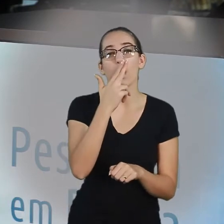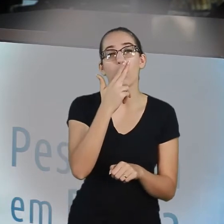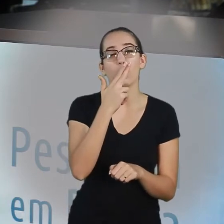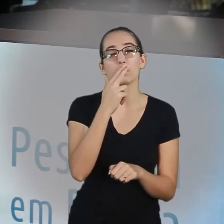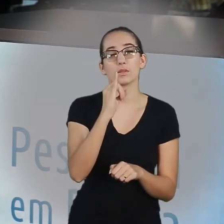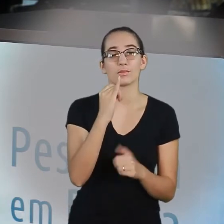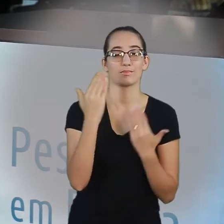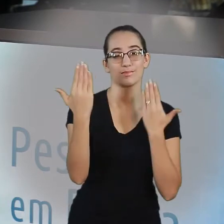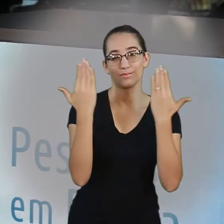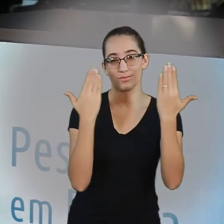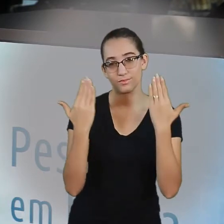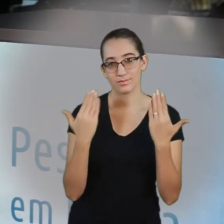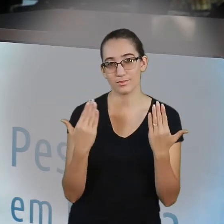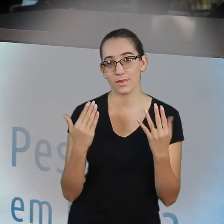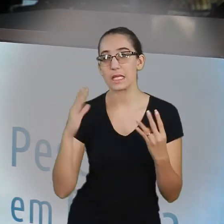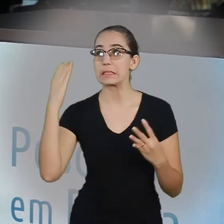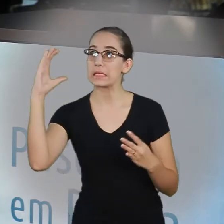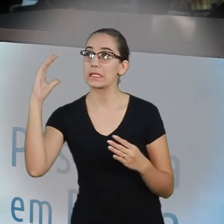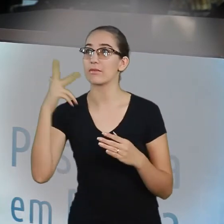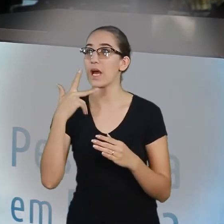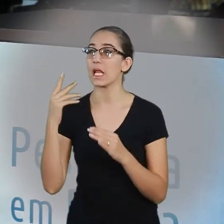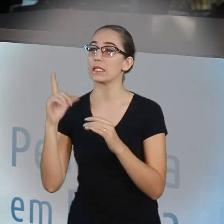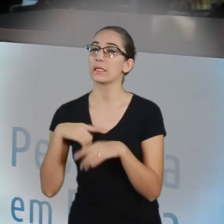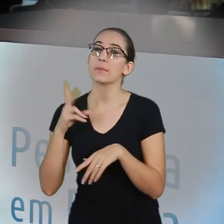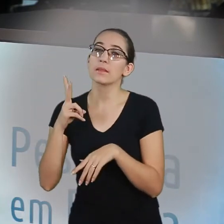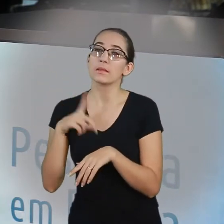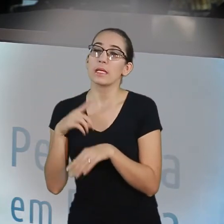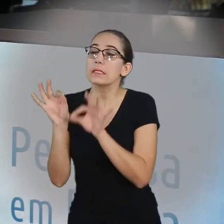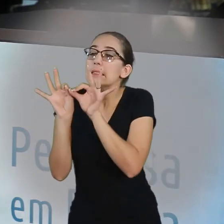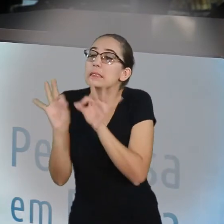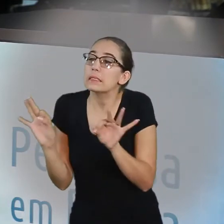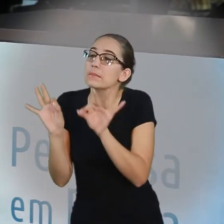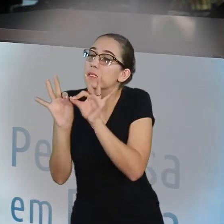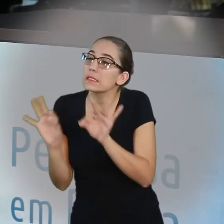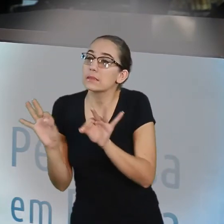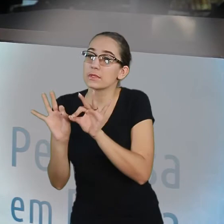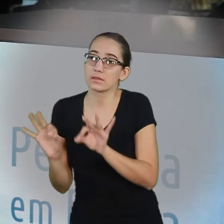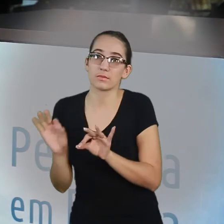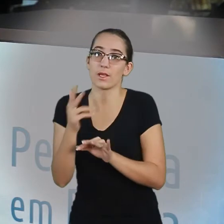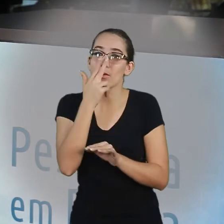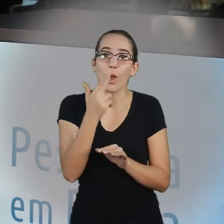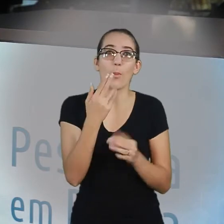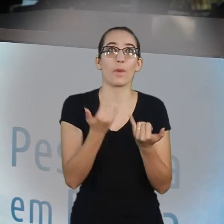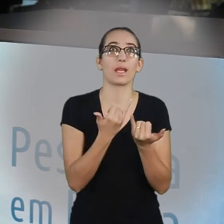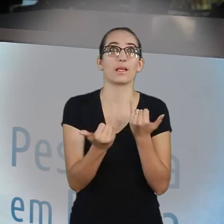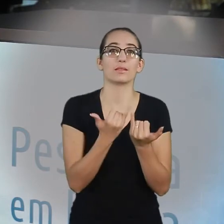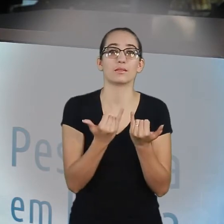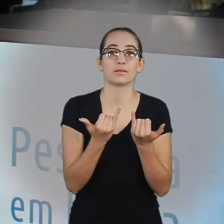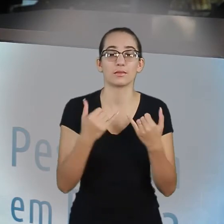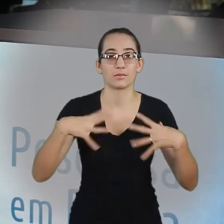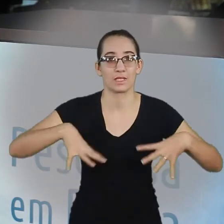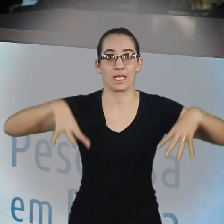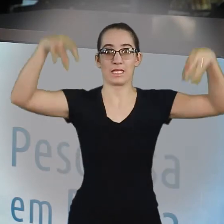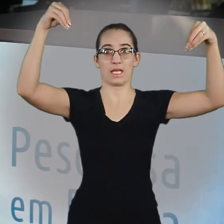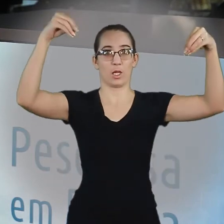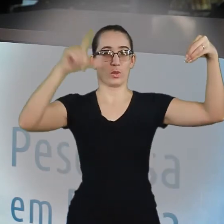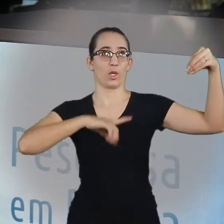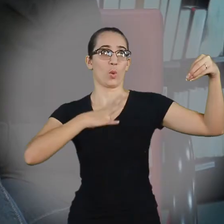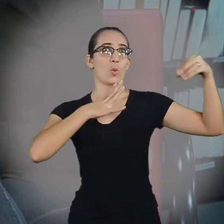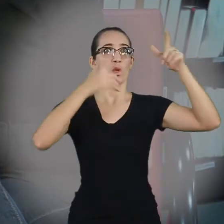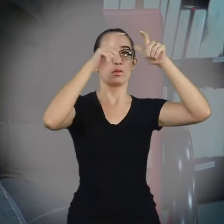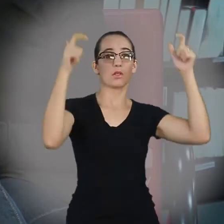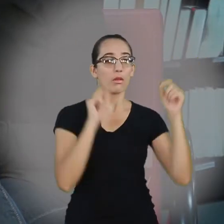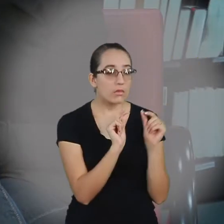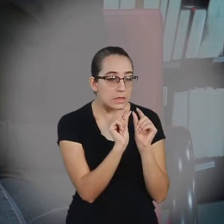né, que os cientistas tanto se referem. É um pequeníssimo tijolinho nesse castelo do conhecimento que a gente